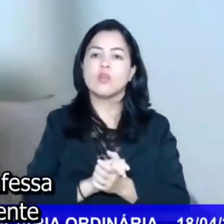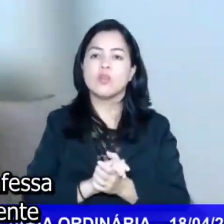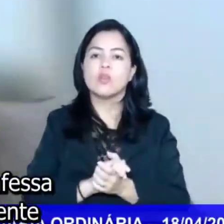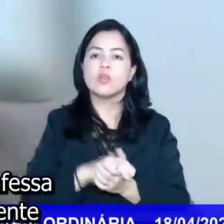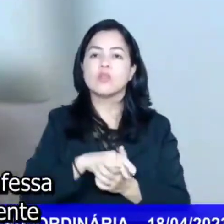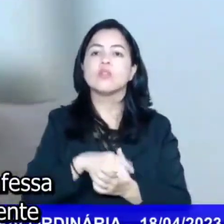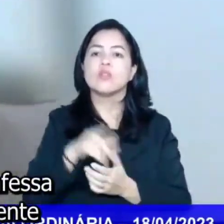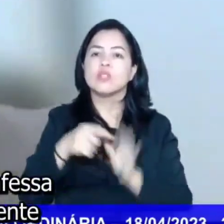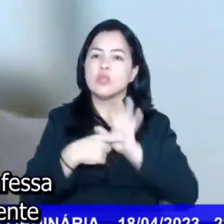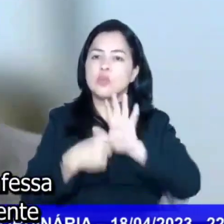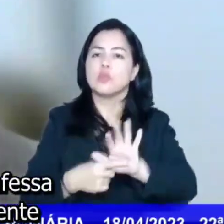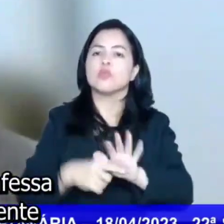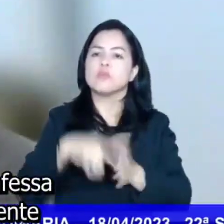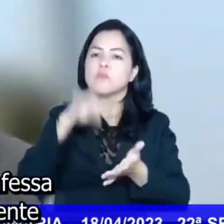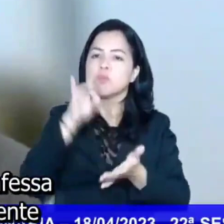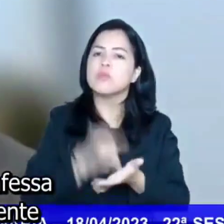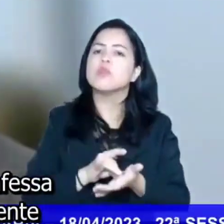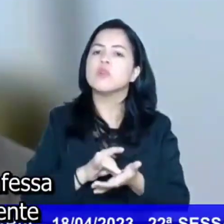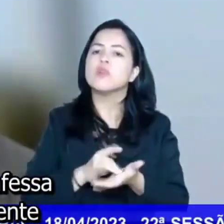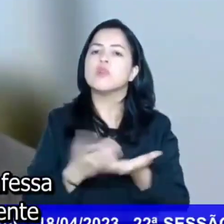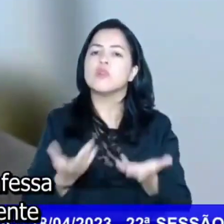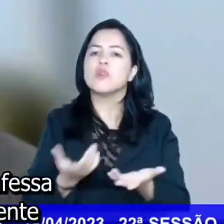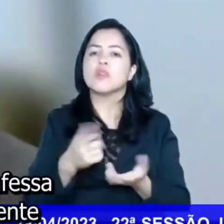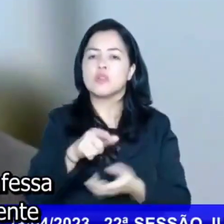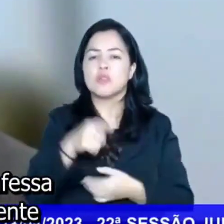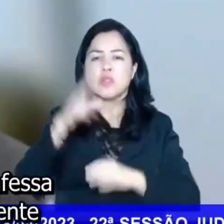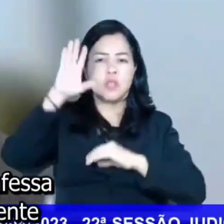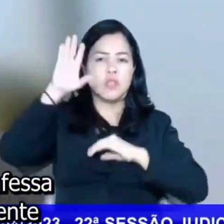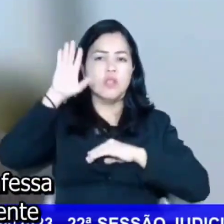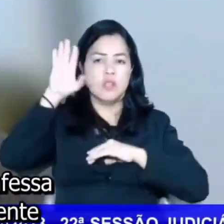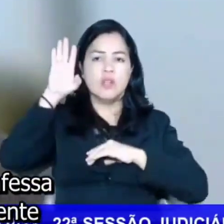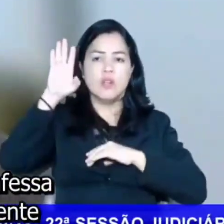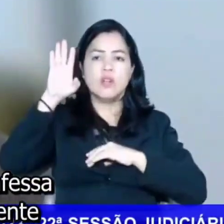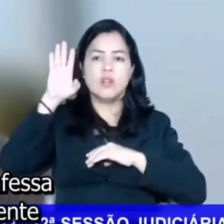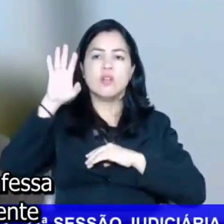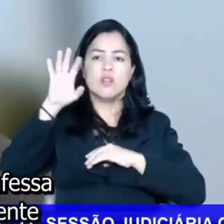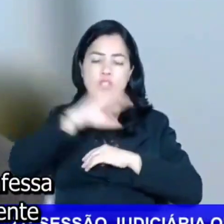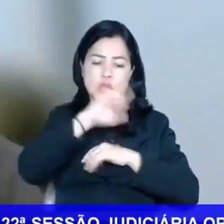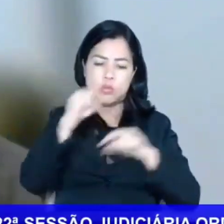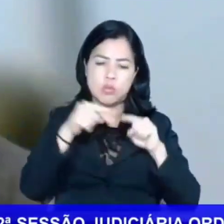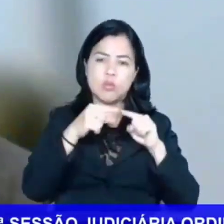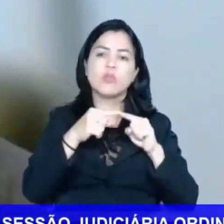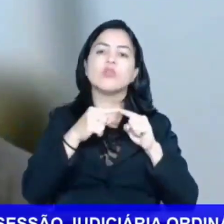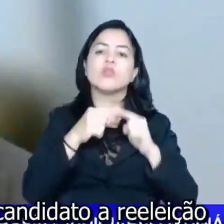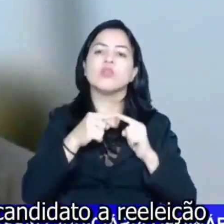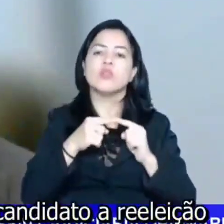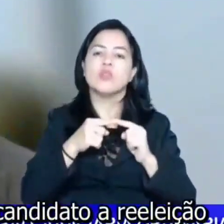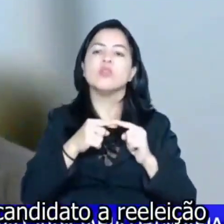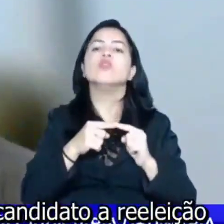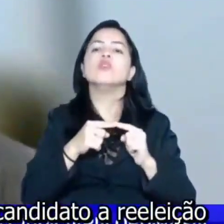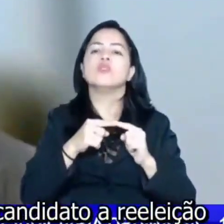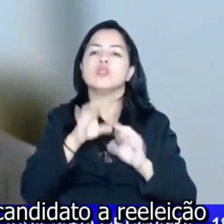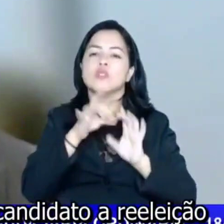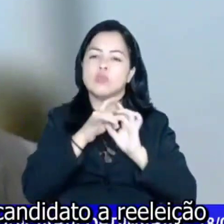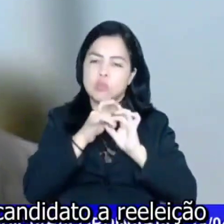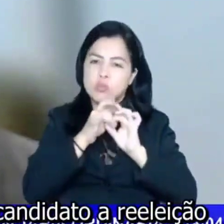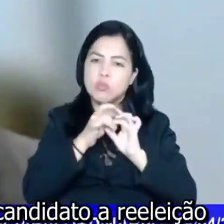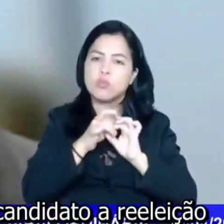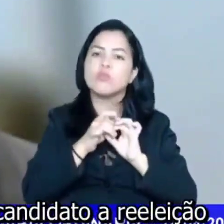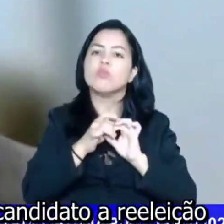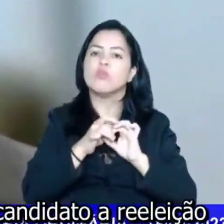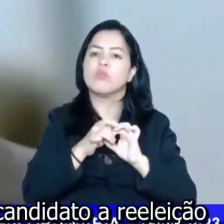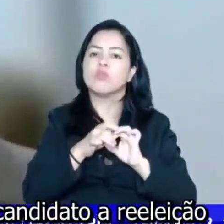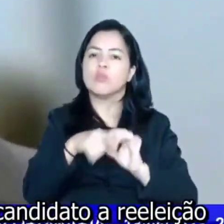de forma expressa, confessa que o candidato ele é alinhado politicamente e